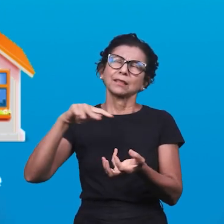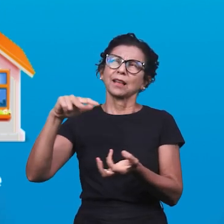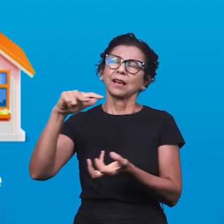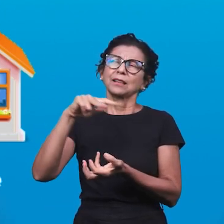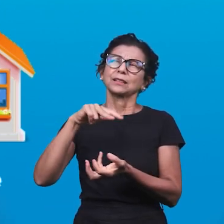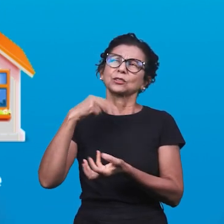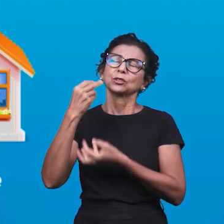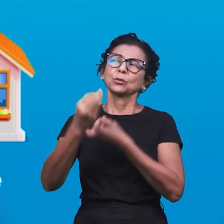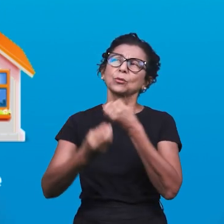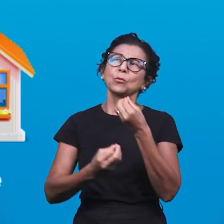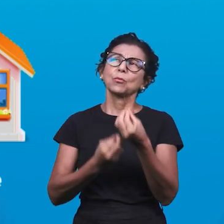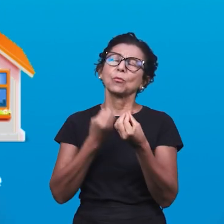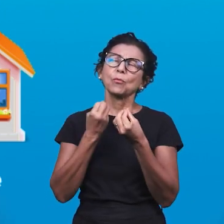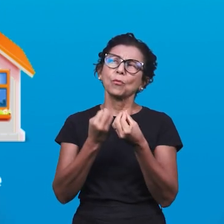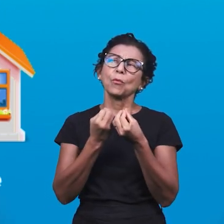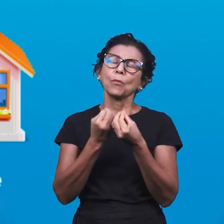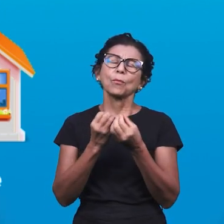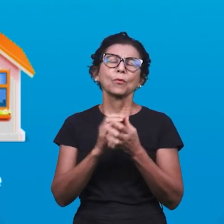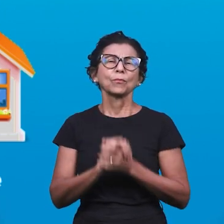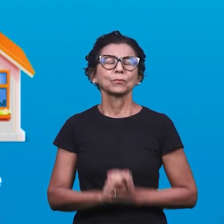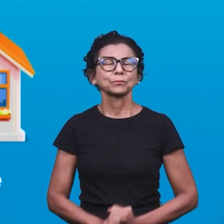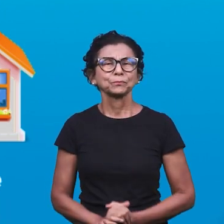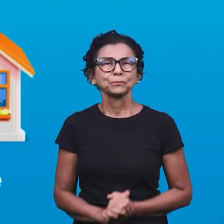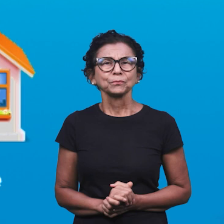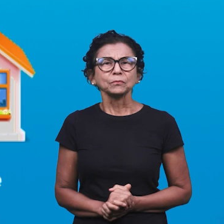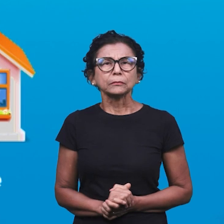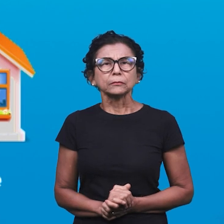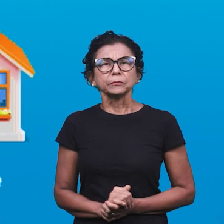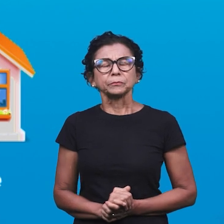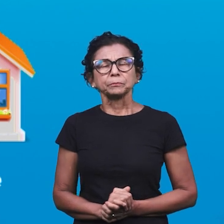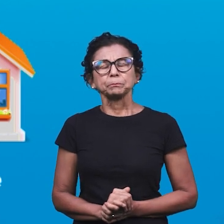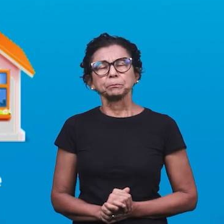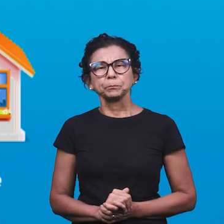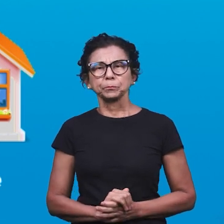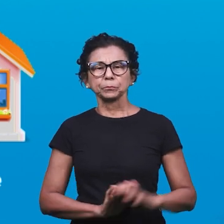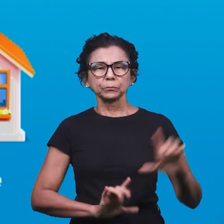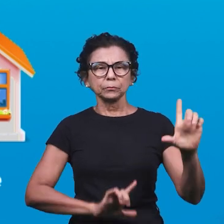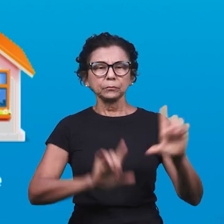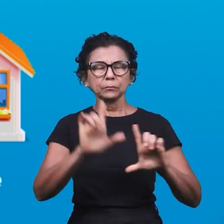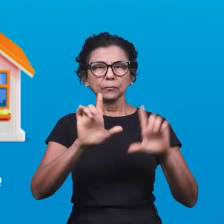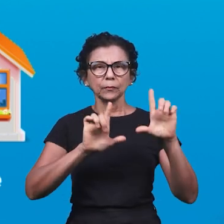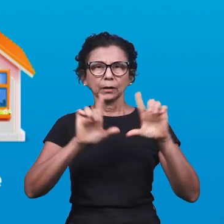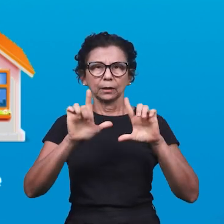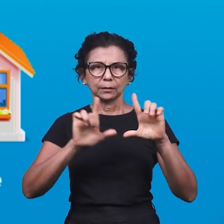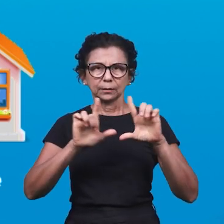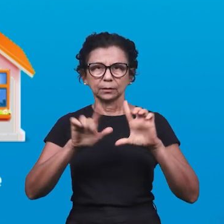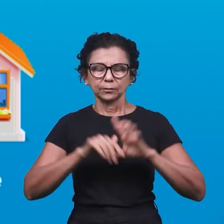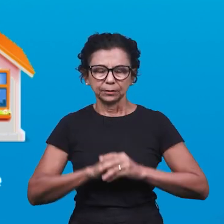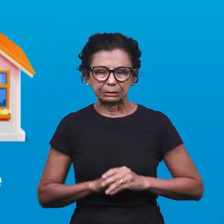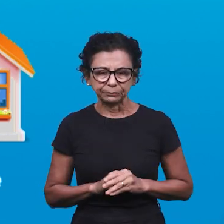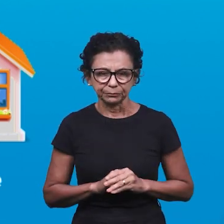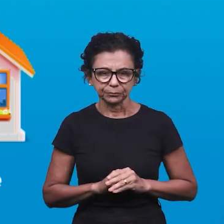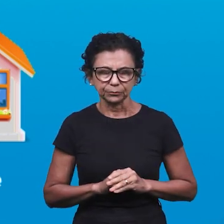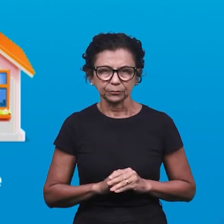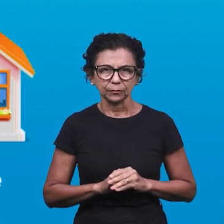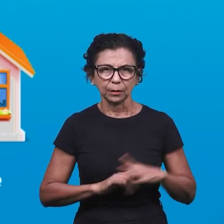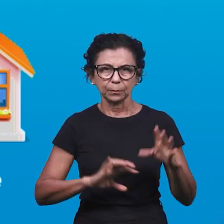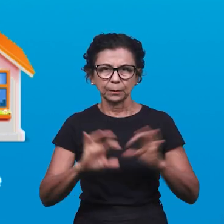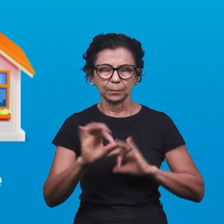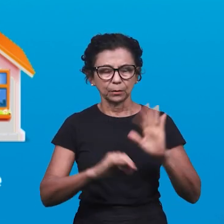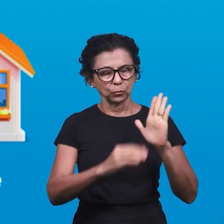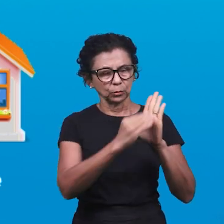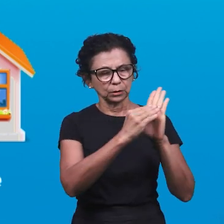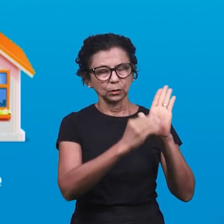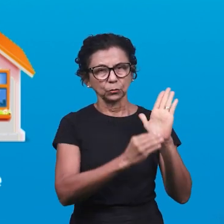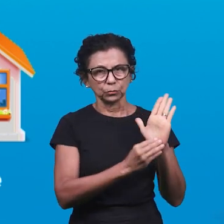para o satélite e a pessoa na sua casa, tendo anteninha, ela pega em qualquer lugar do Brasil, o que está